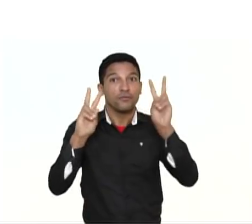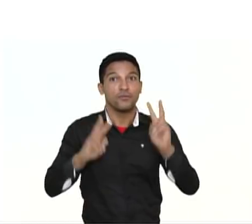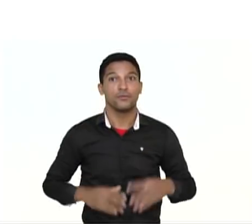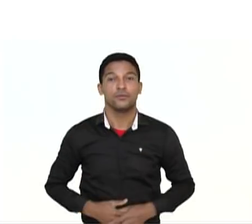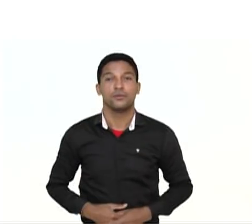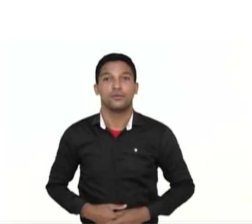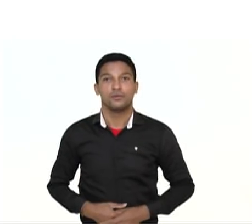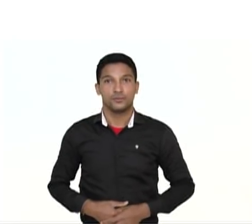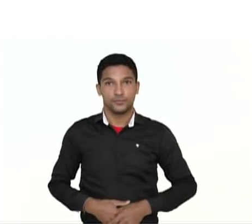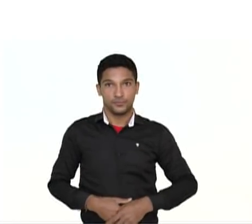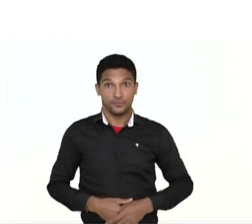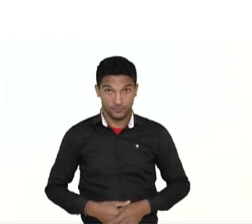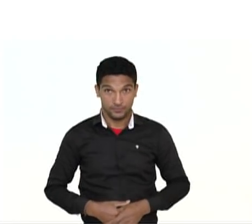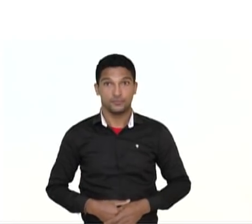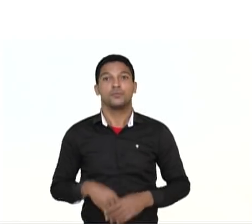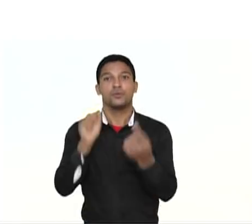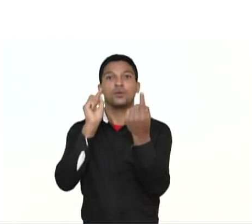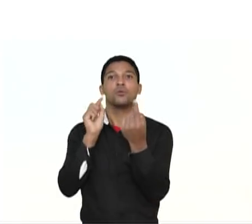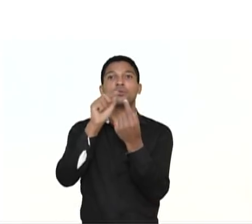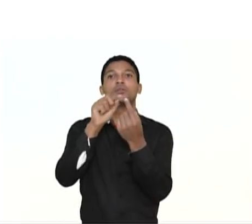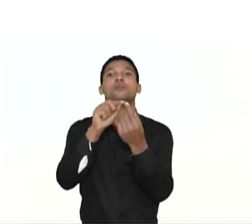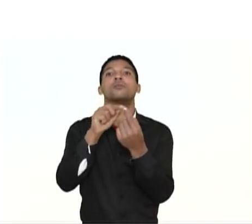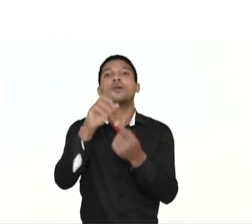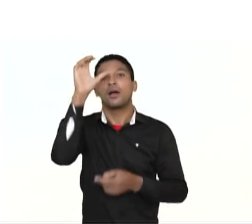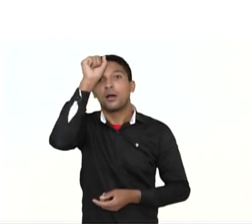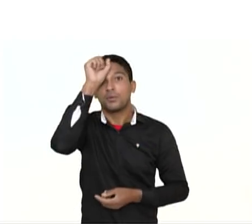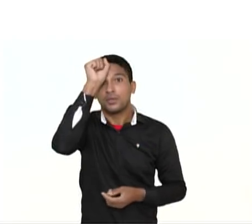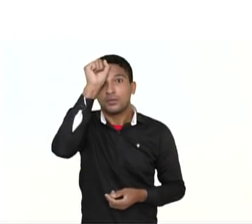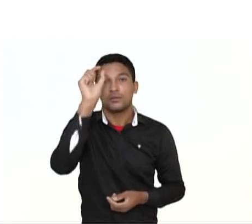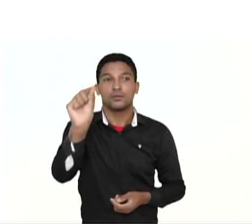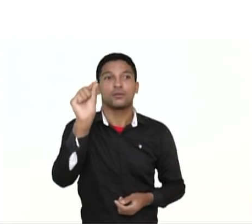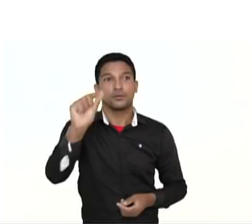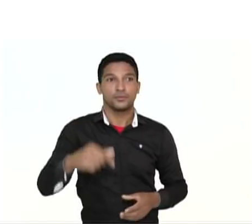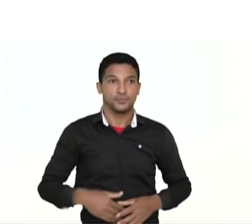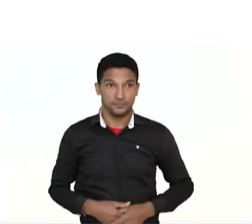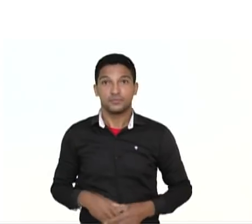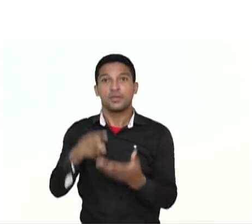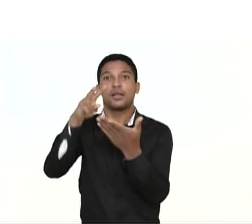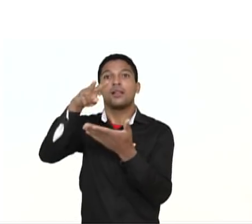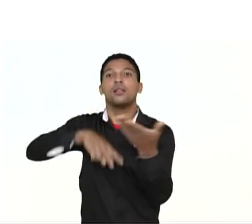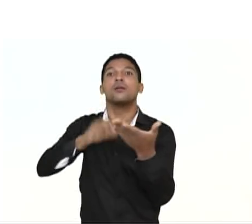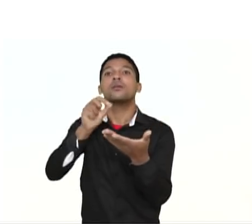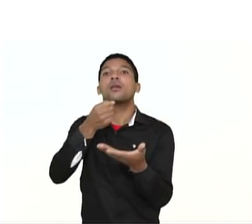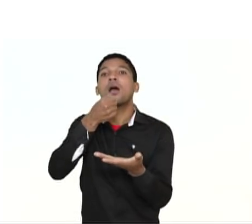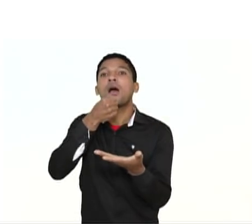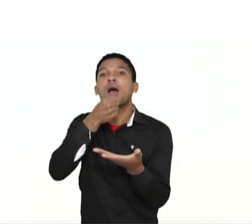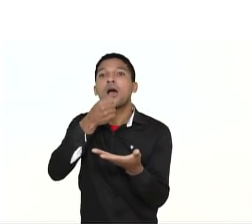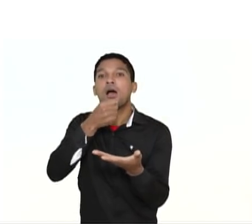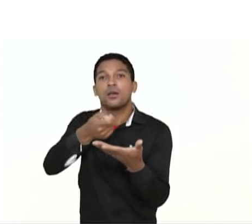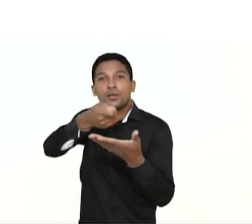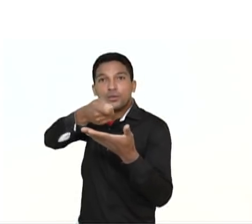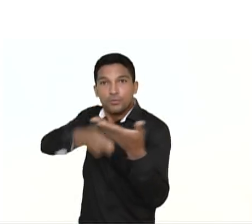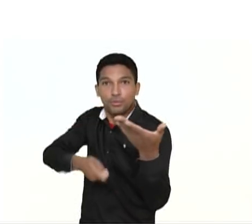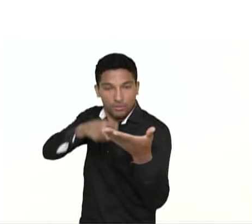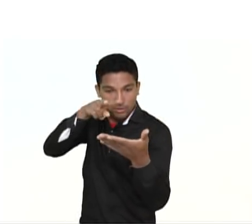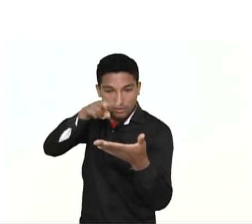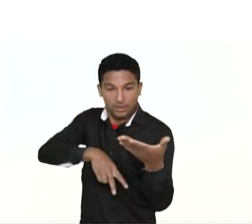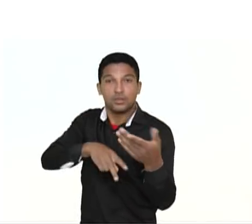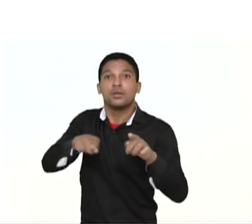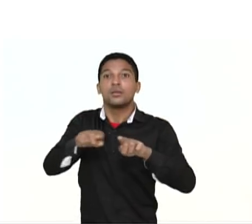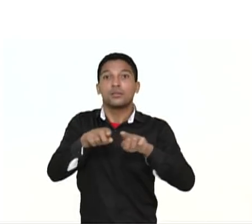ok? Então, os nossos objetivos de hoje são ler uma reportagem, localizar